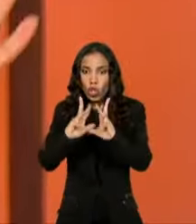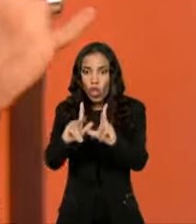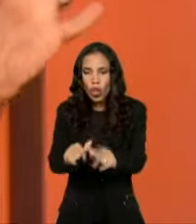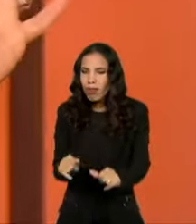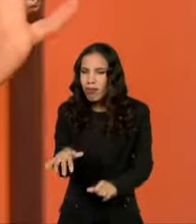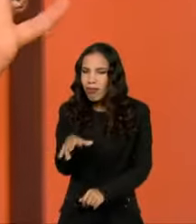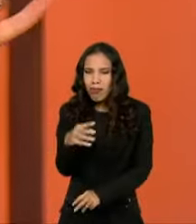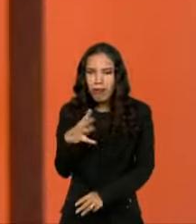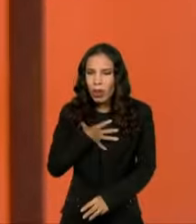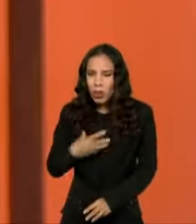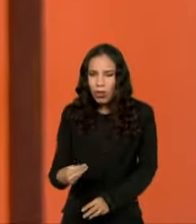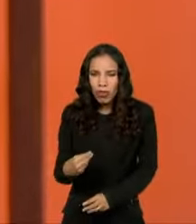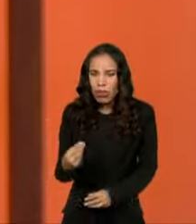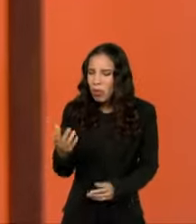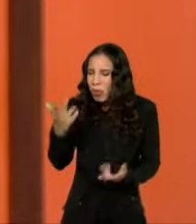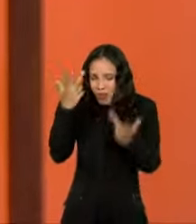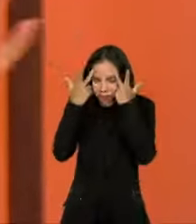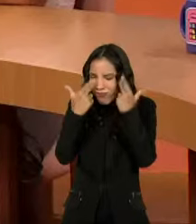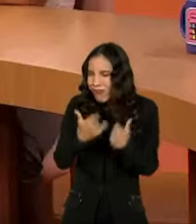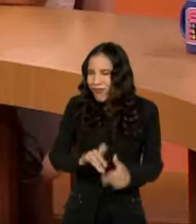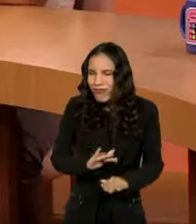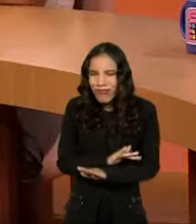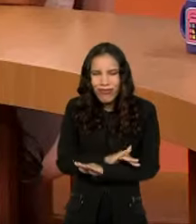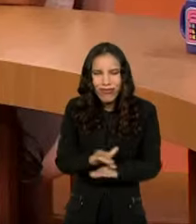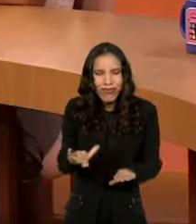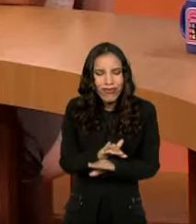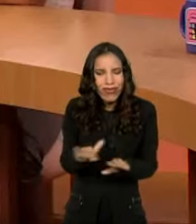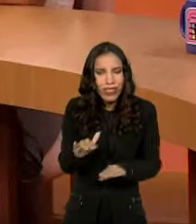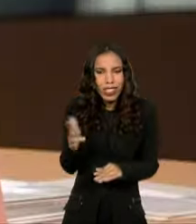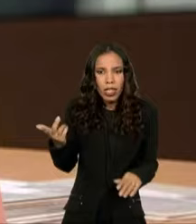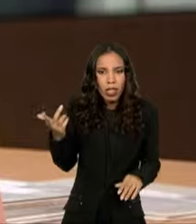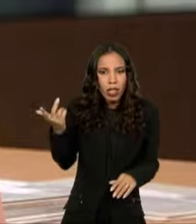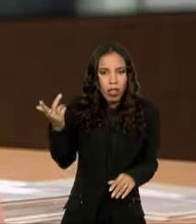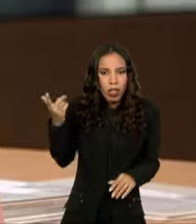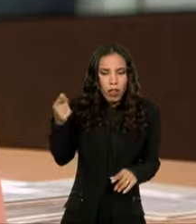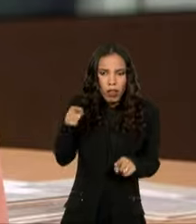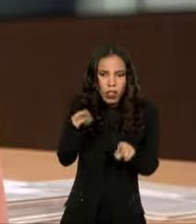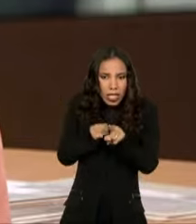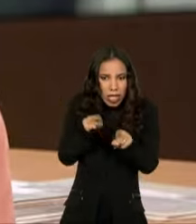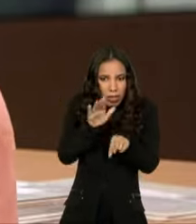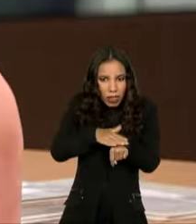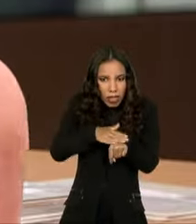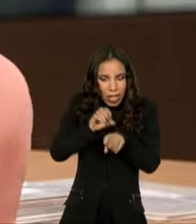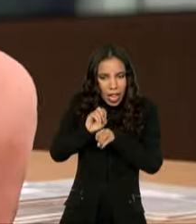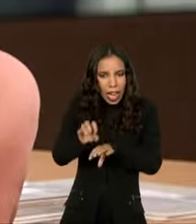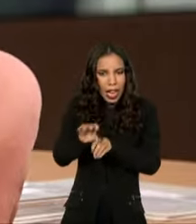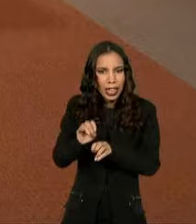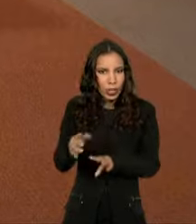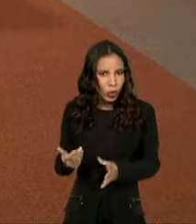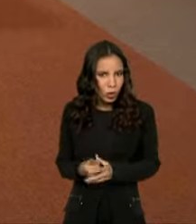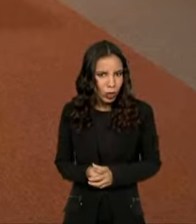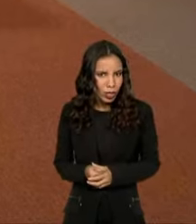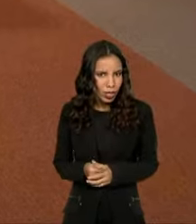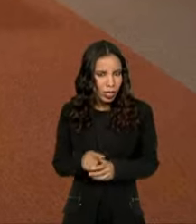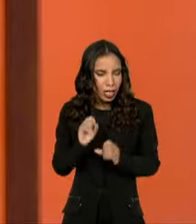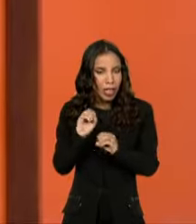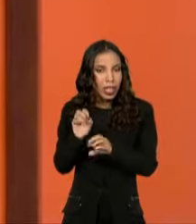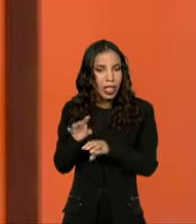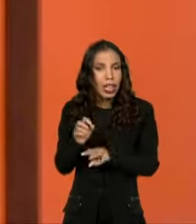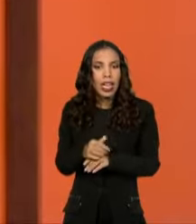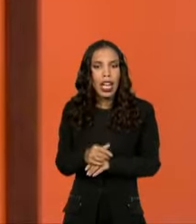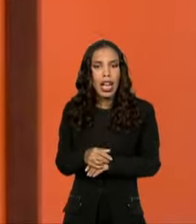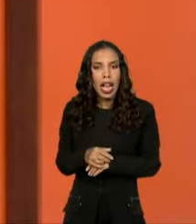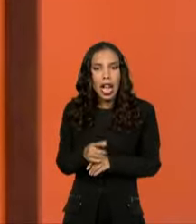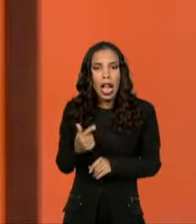nenhuma questão com eles. Nenhuma questão. Mas com essa mentalidade, com essa educação que você deu também, você que estava se auto... Eu fiquei